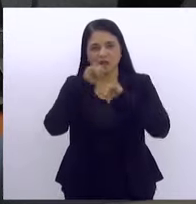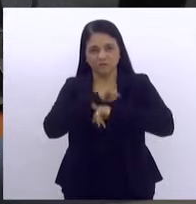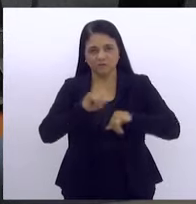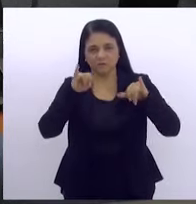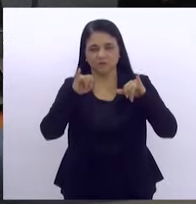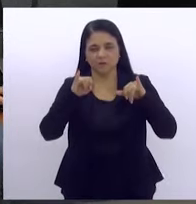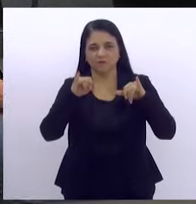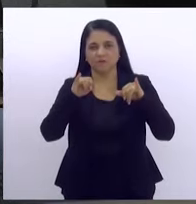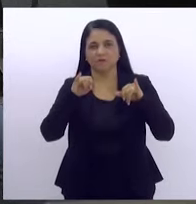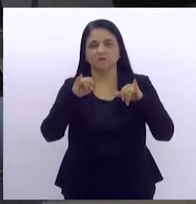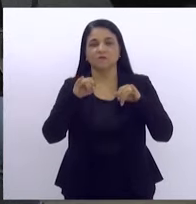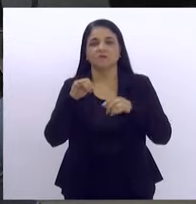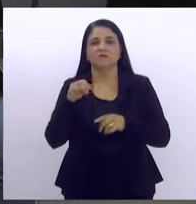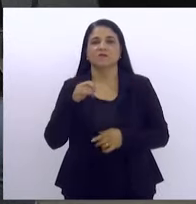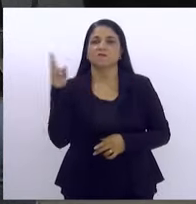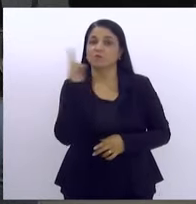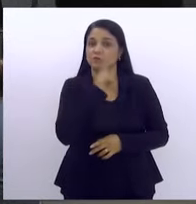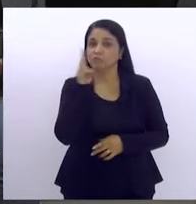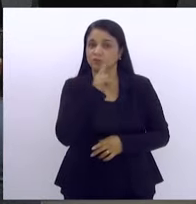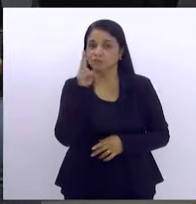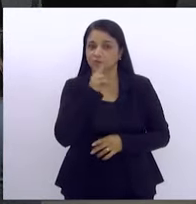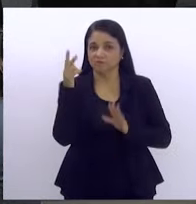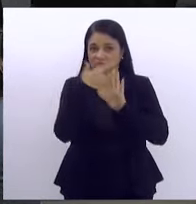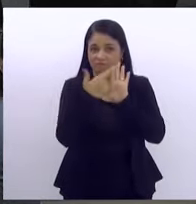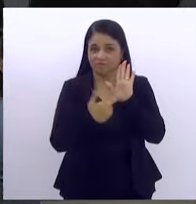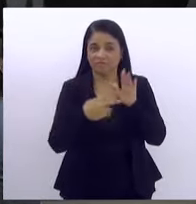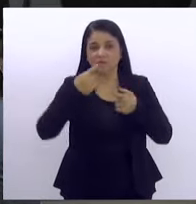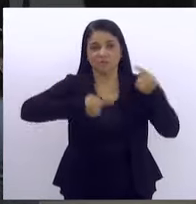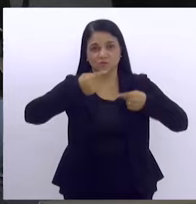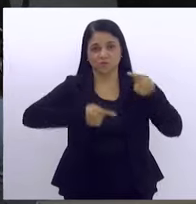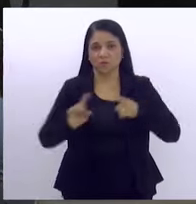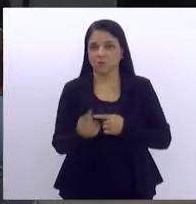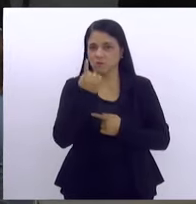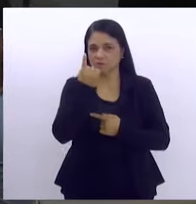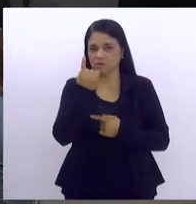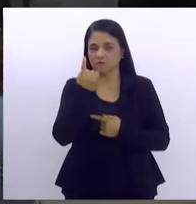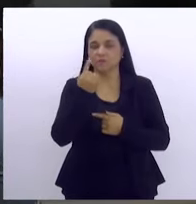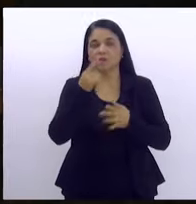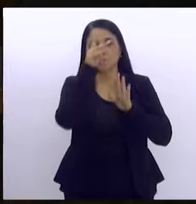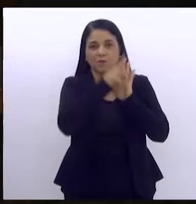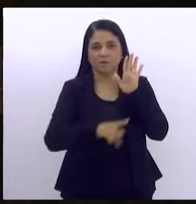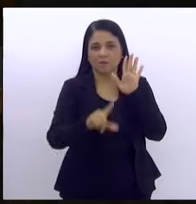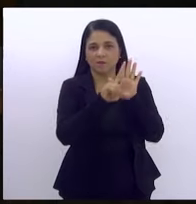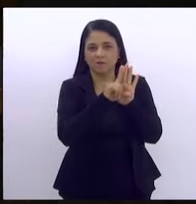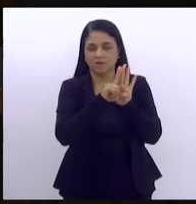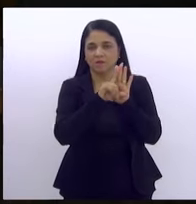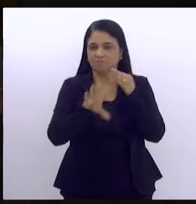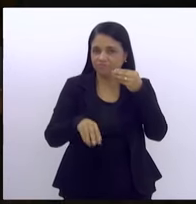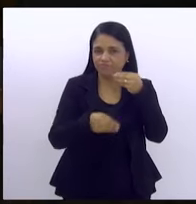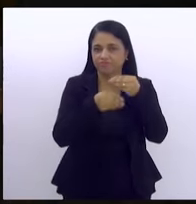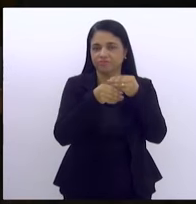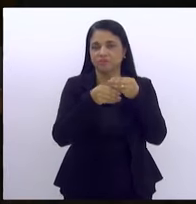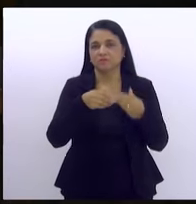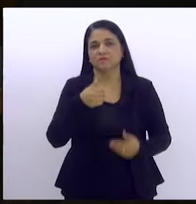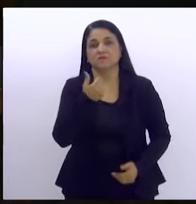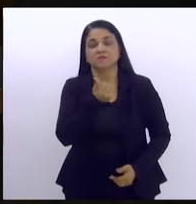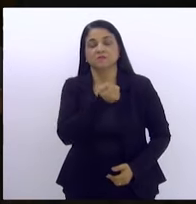anuncio, em regime de urgência, em discussão única, projeto de lei complementar